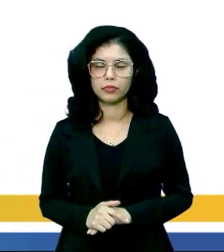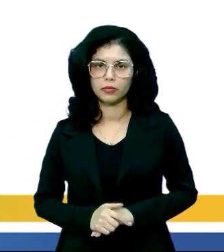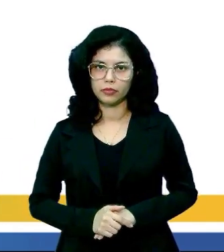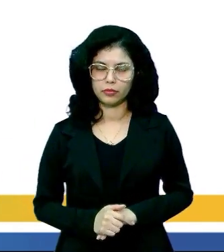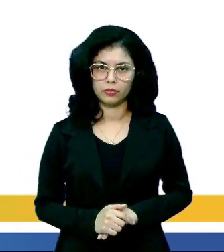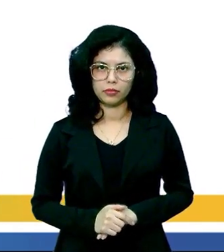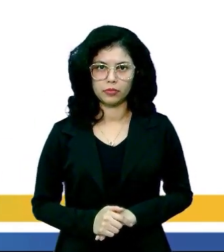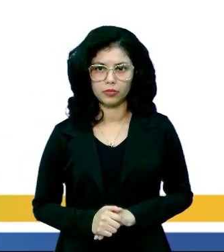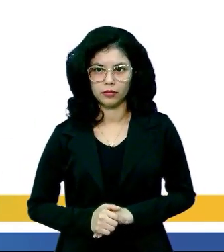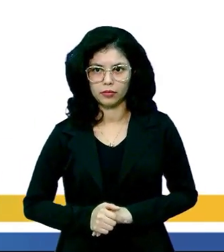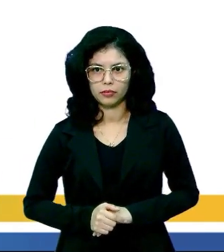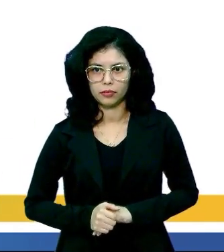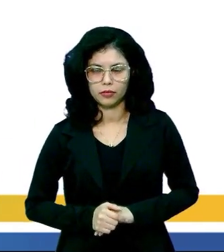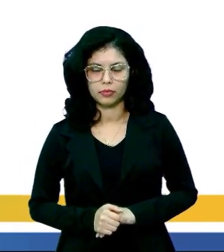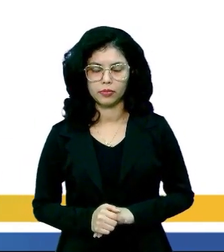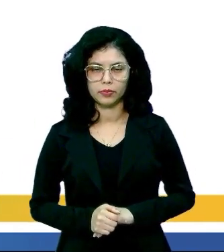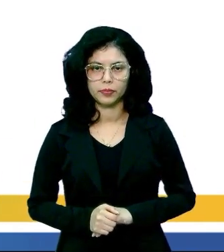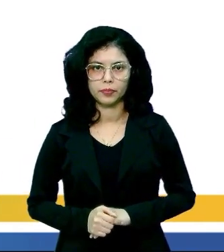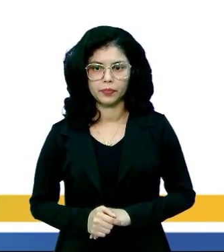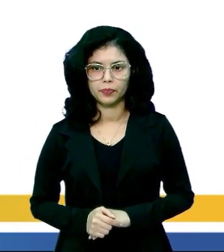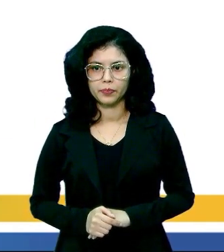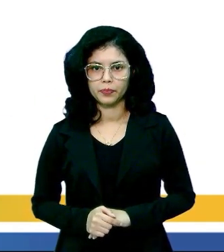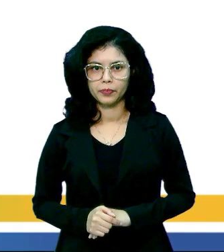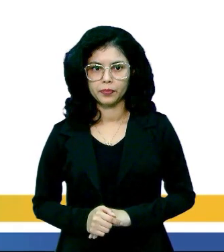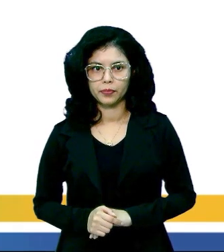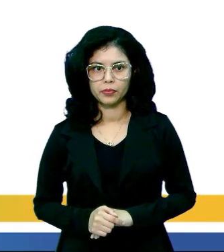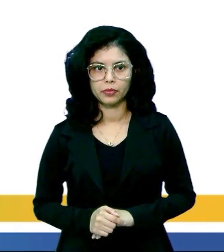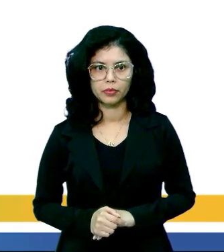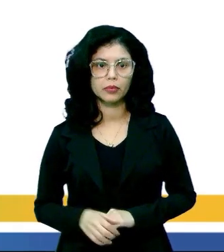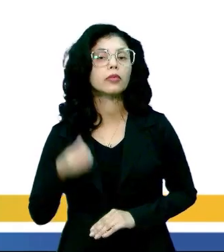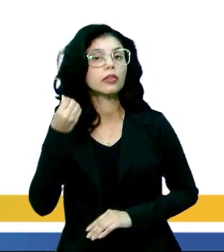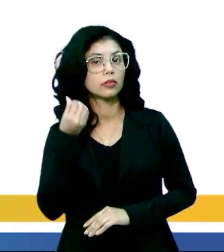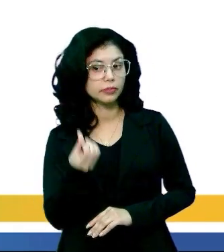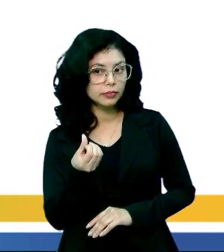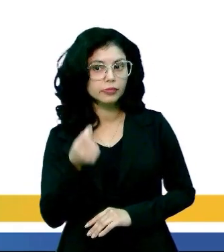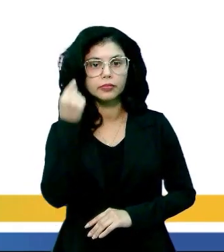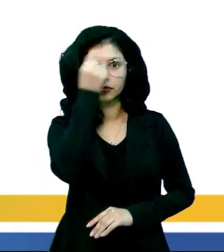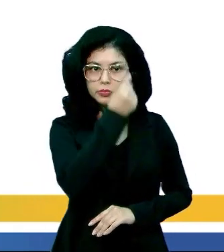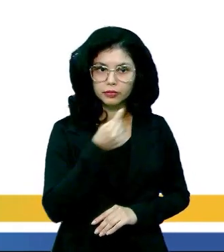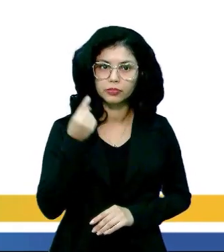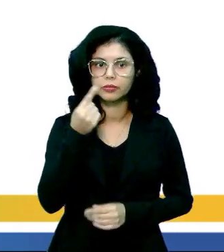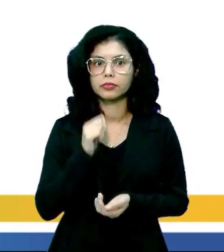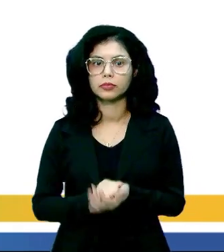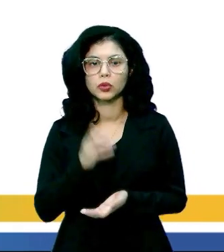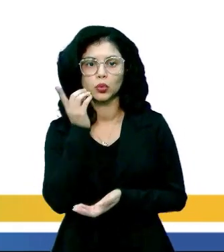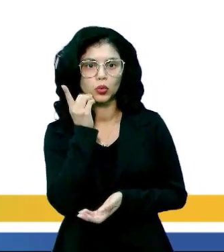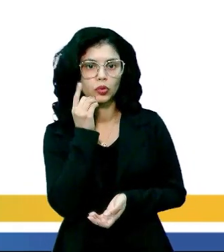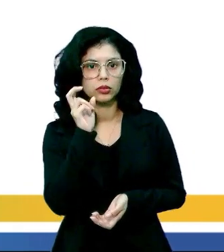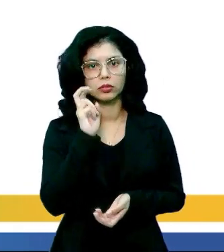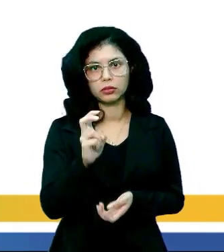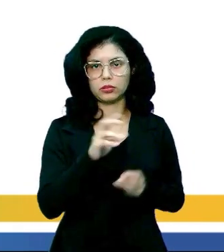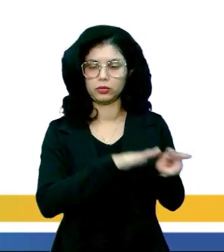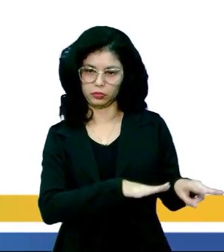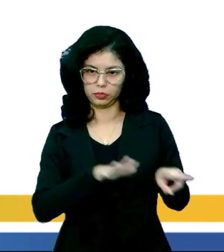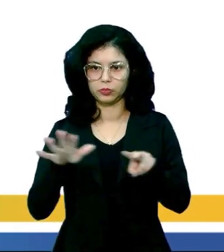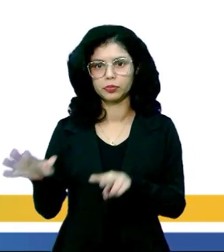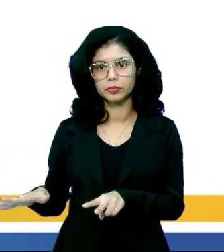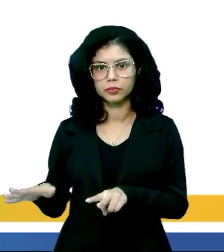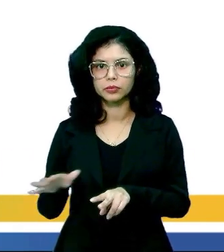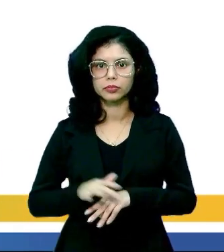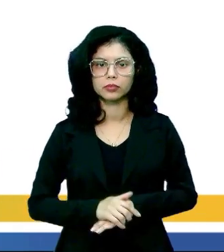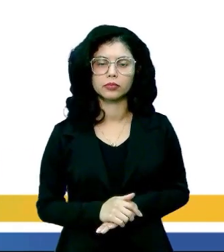jornada desses trabalhadores seja de 6 horas diárias em